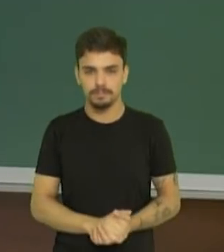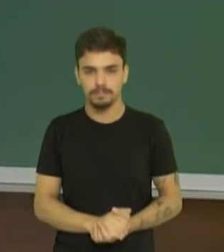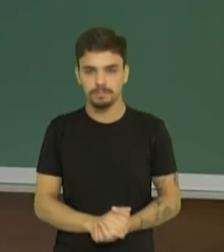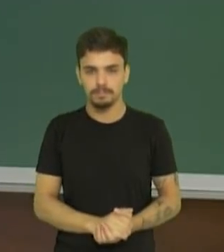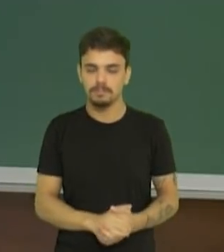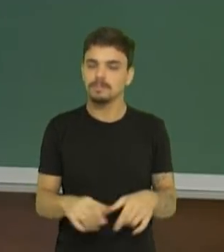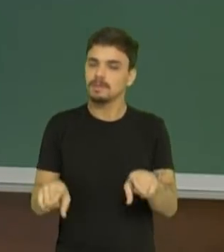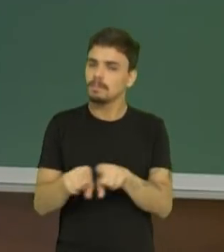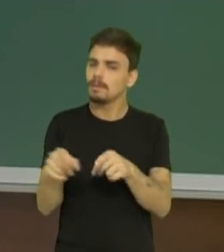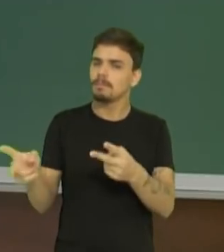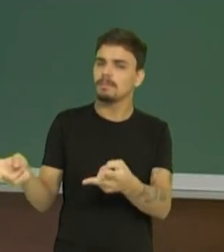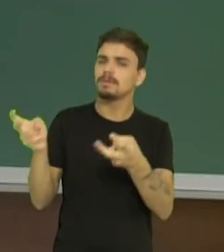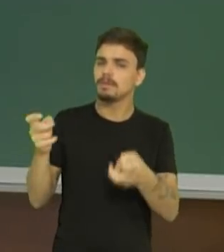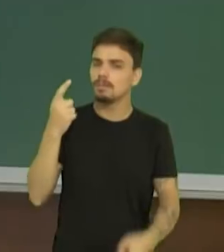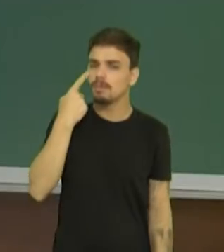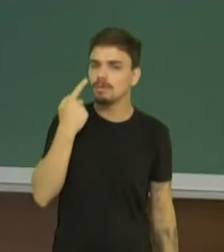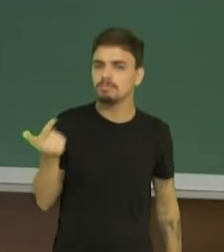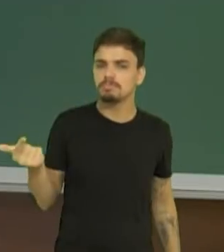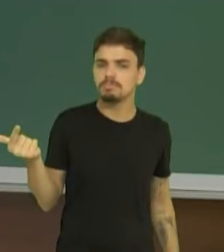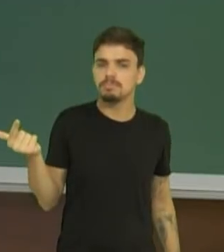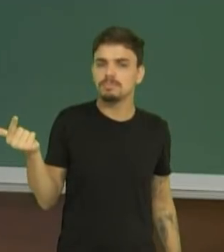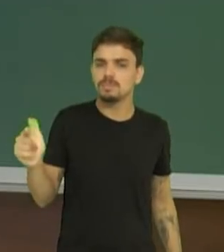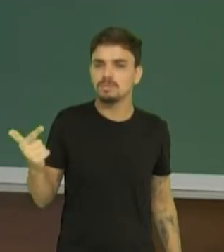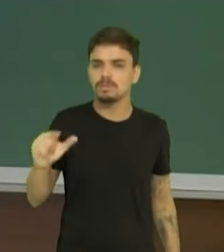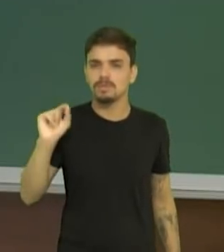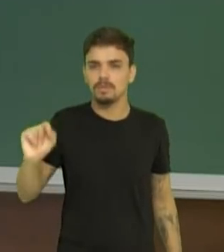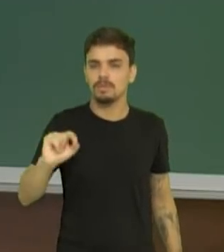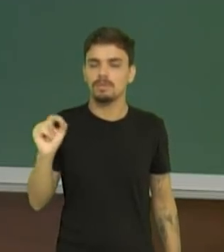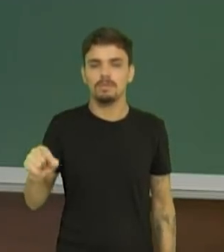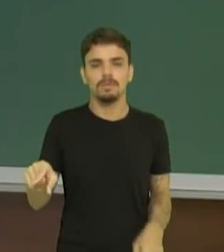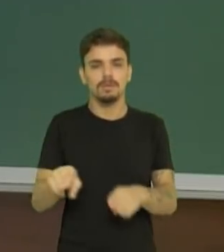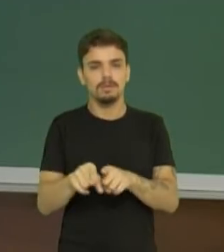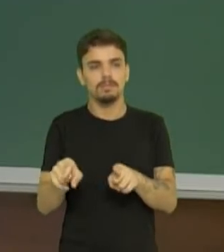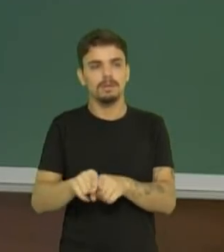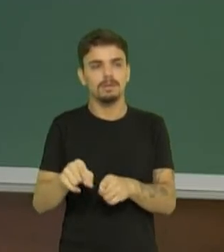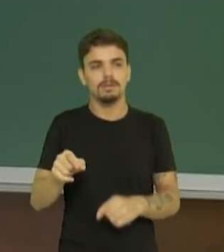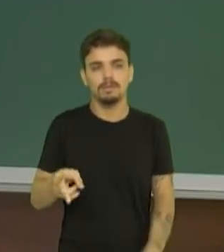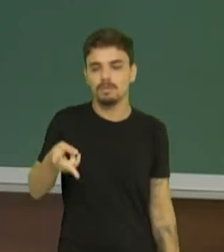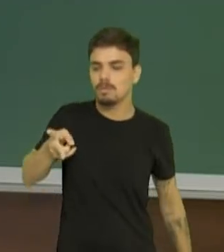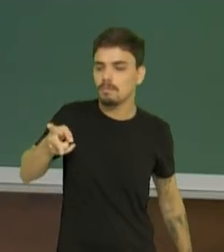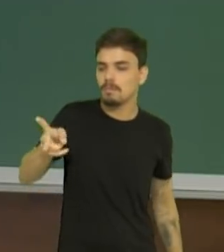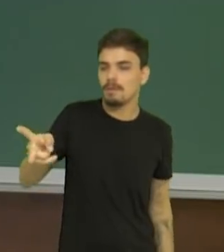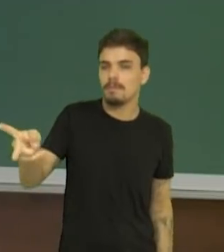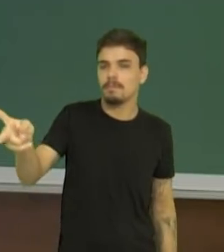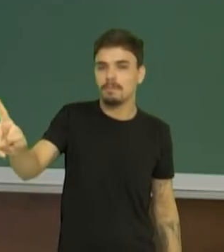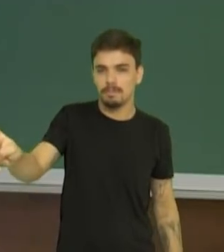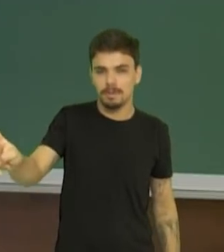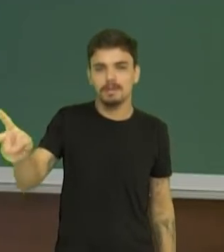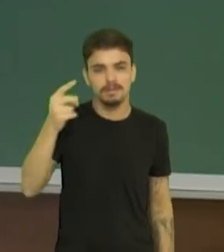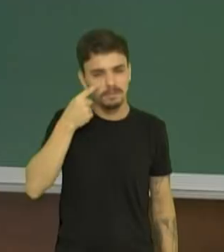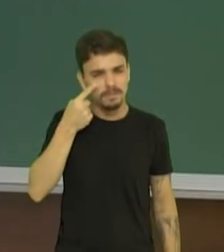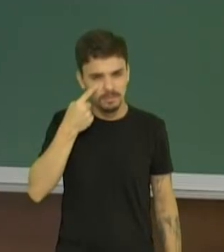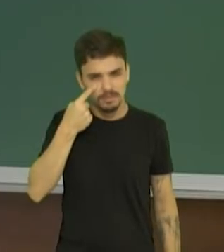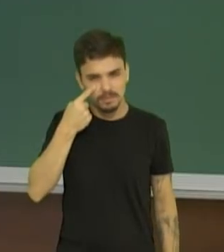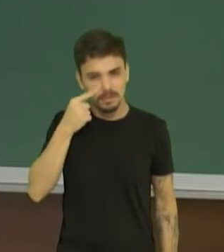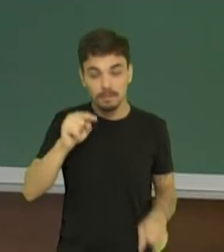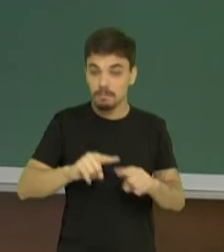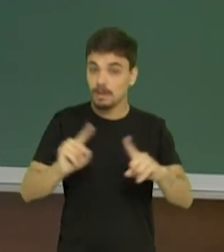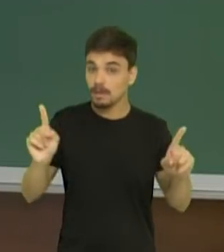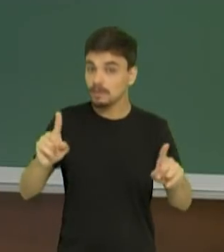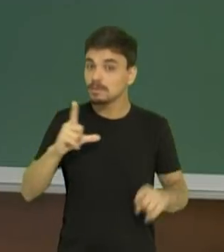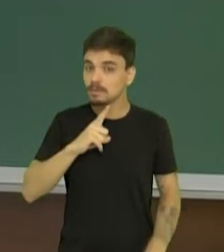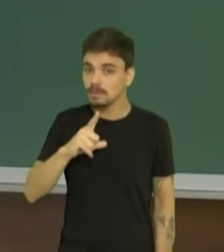0,428. E perceba que aqui eu já não tenho aquela frequência, né? Não repetiu a mesma coisa. Mas aqui